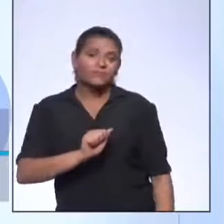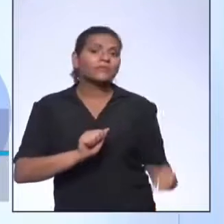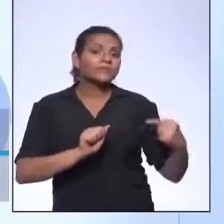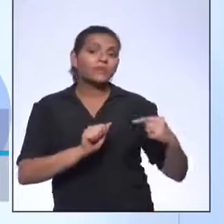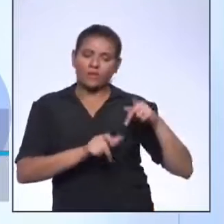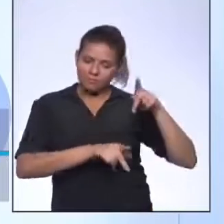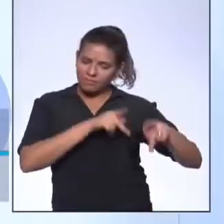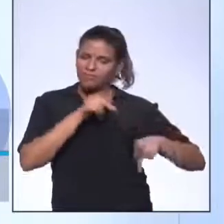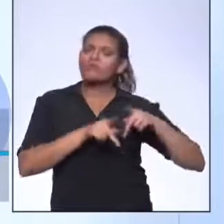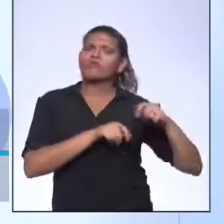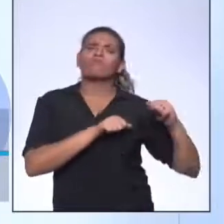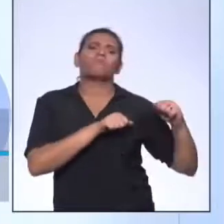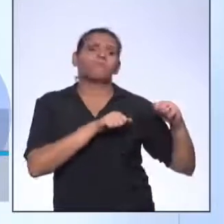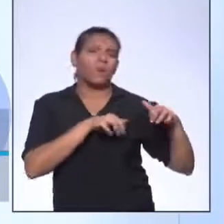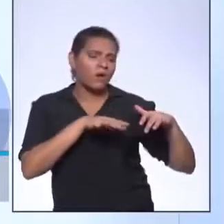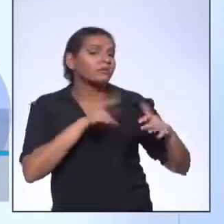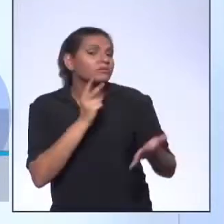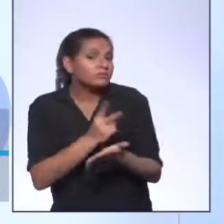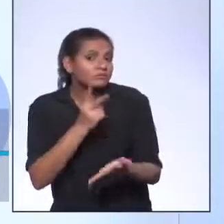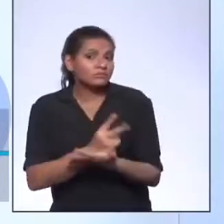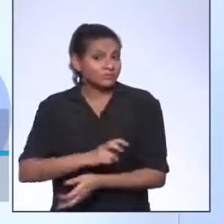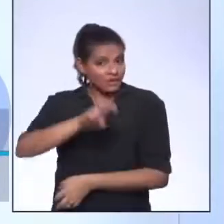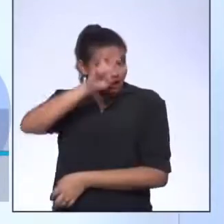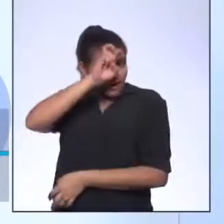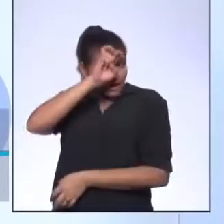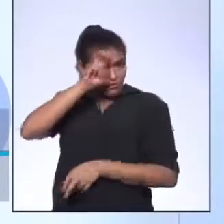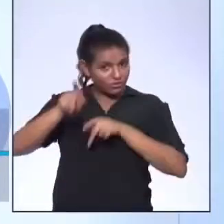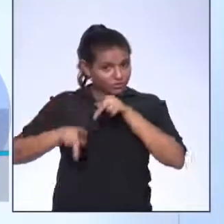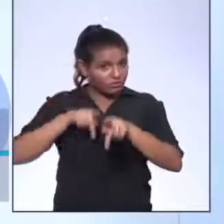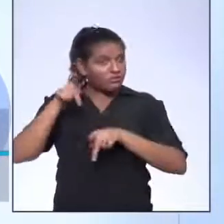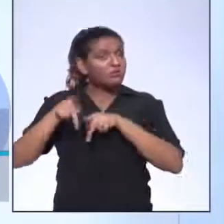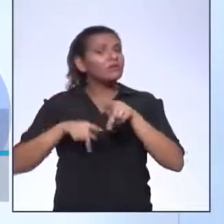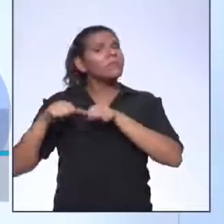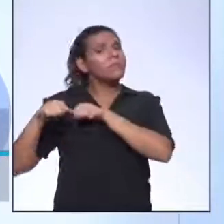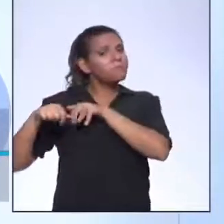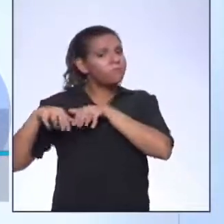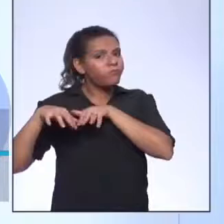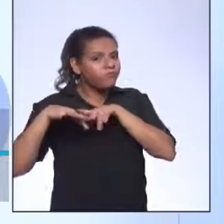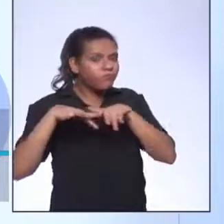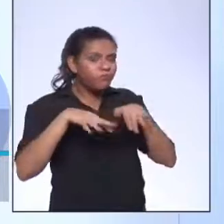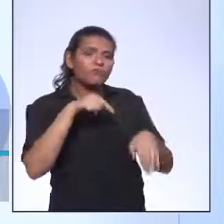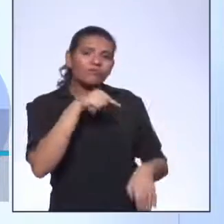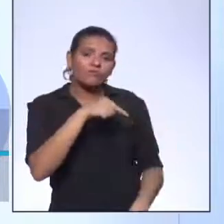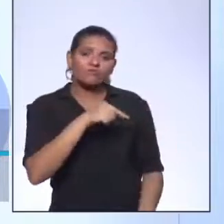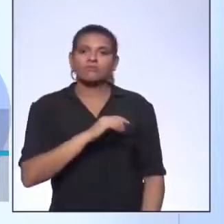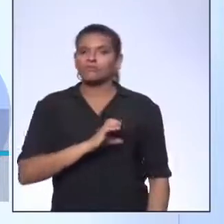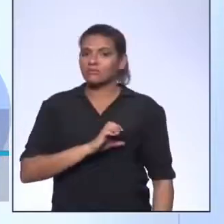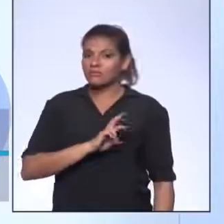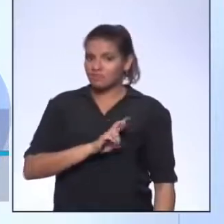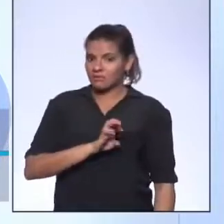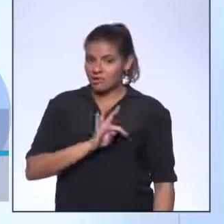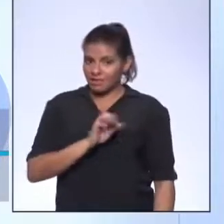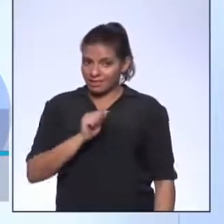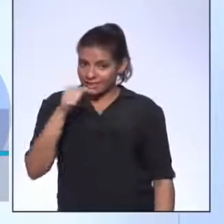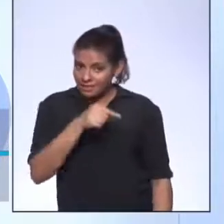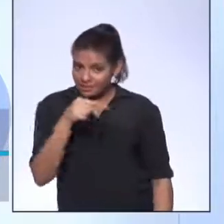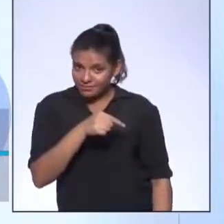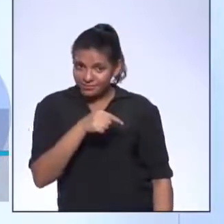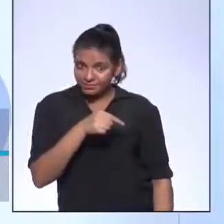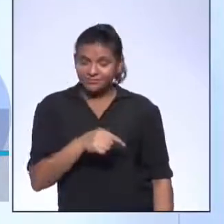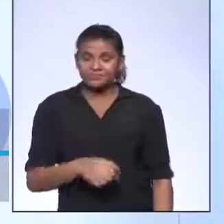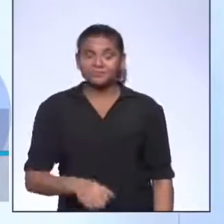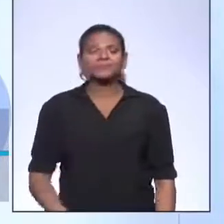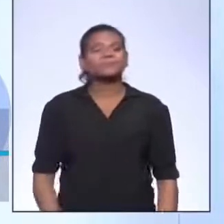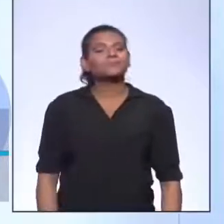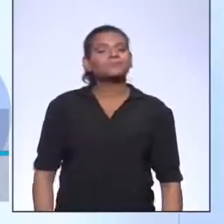ir. Inclusive, os próprios egípcios e povos da Mesopotâmia iam para Creta, que era a ilha de Creta.